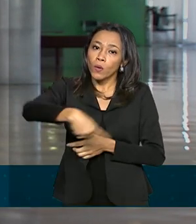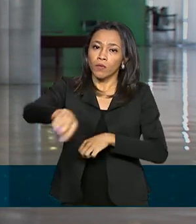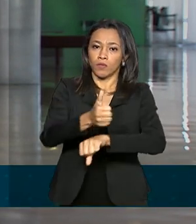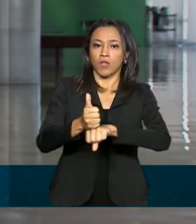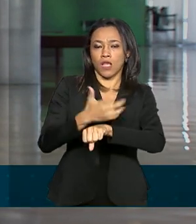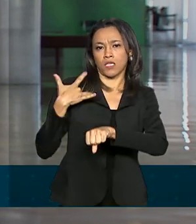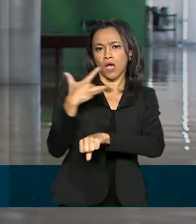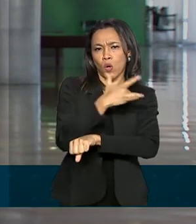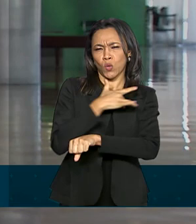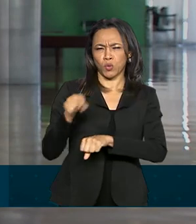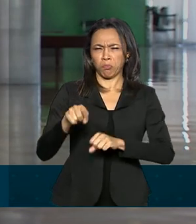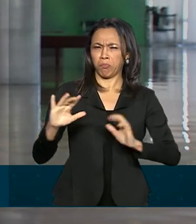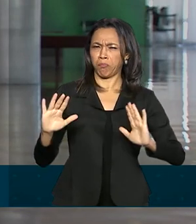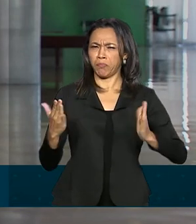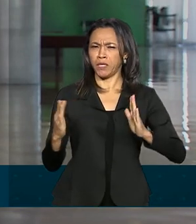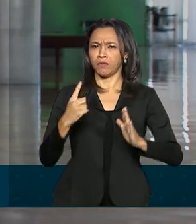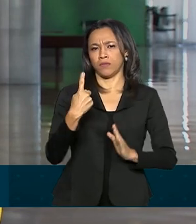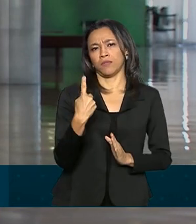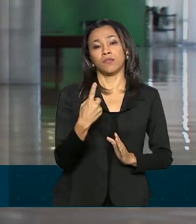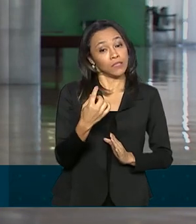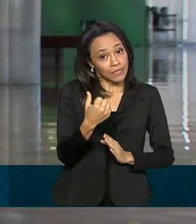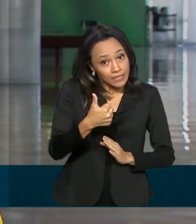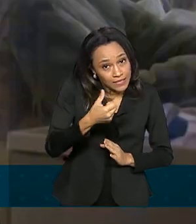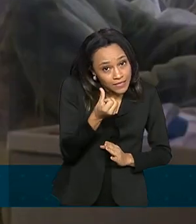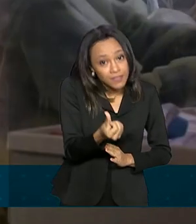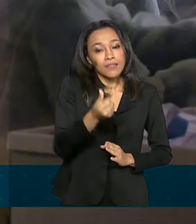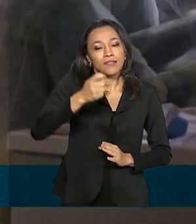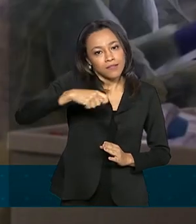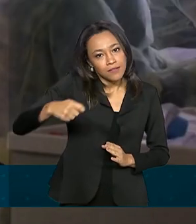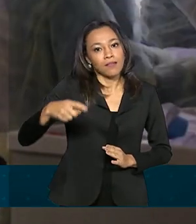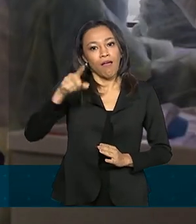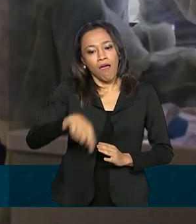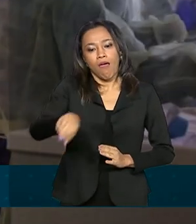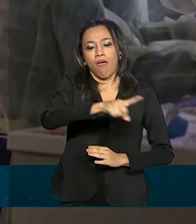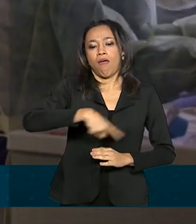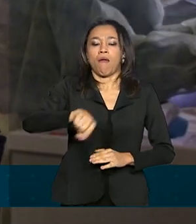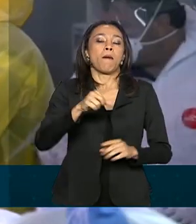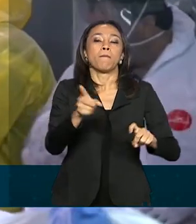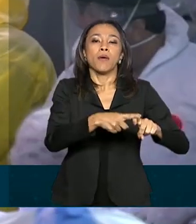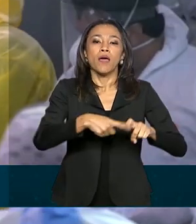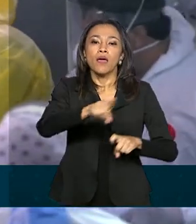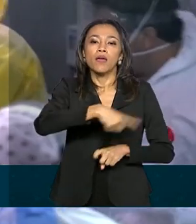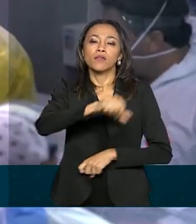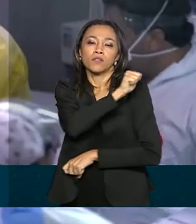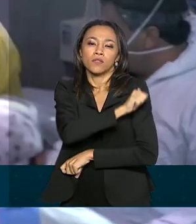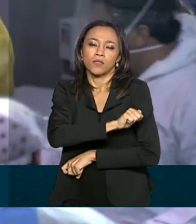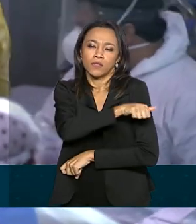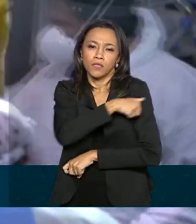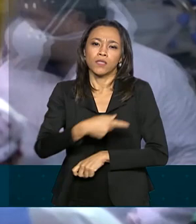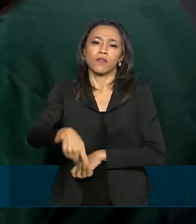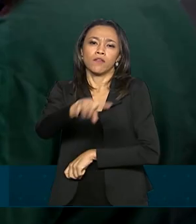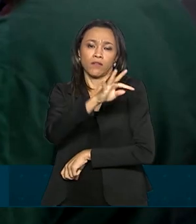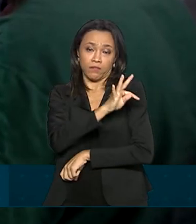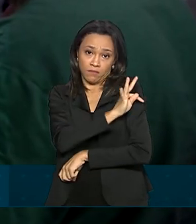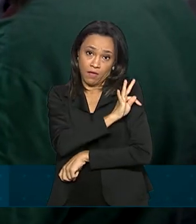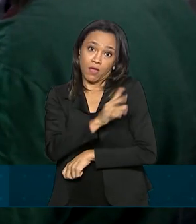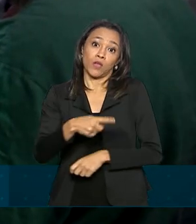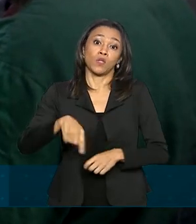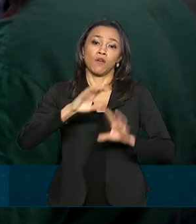pelo período de seis meses. São médicos, enfermeiros, técnicos de enfermagem de laboratório,